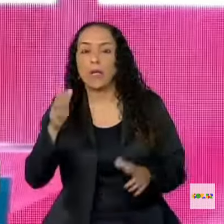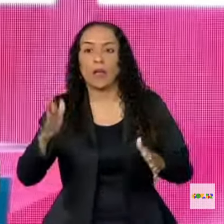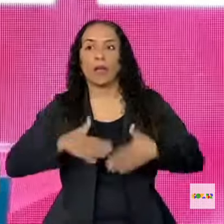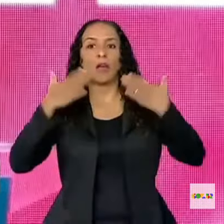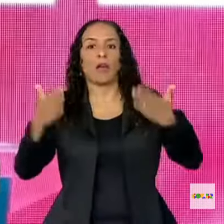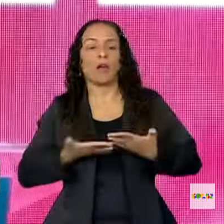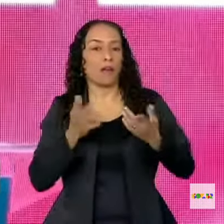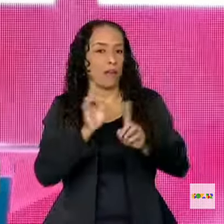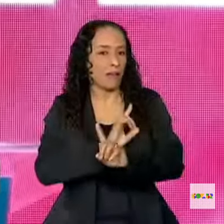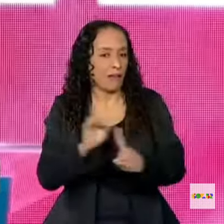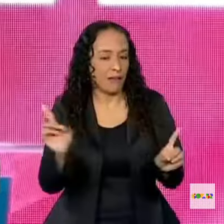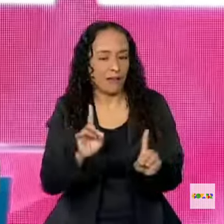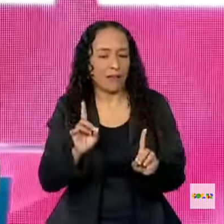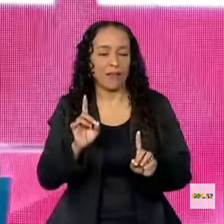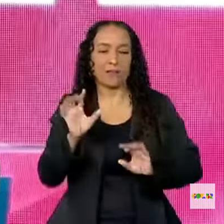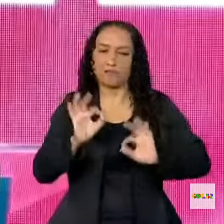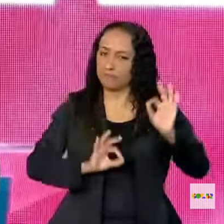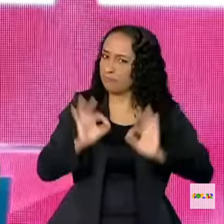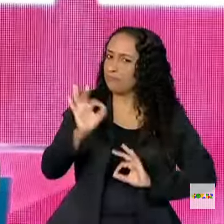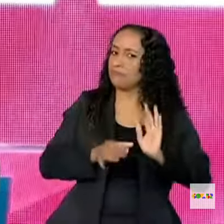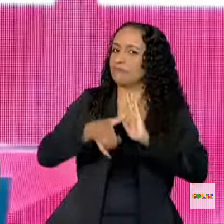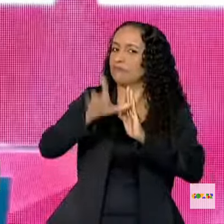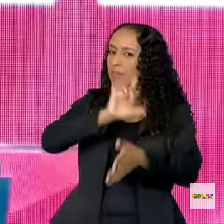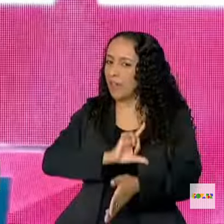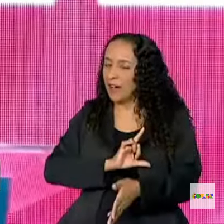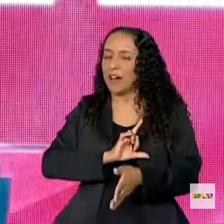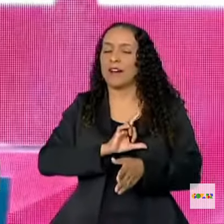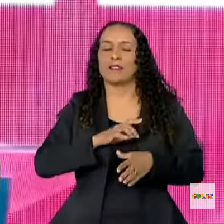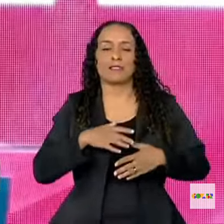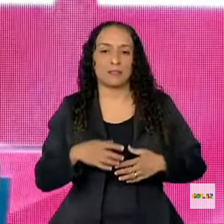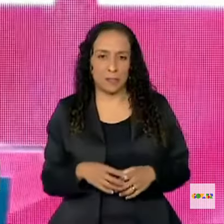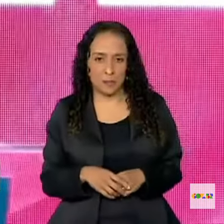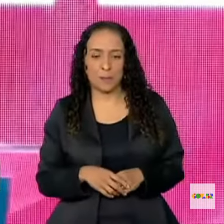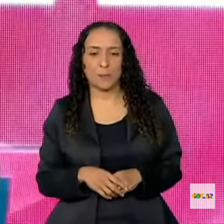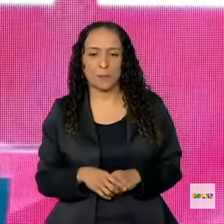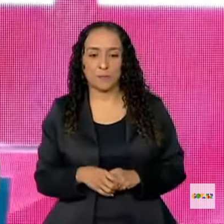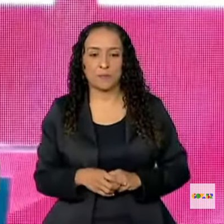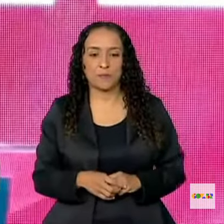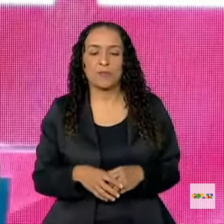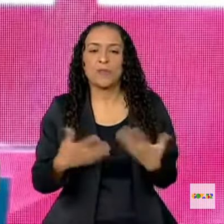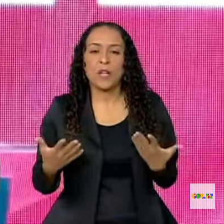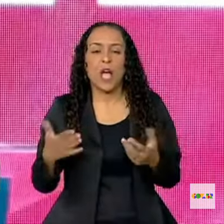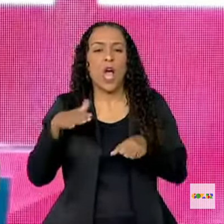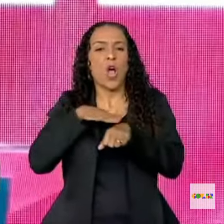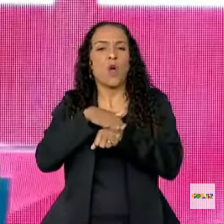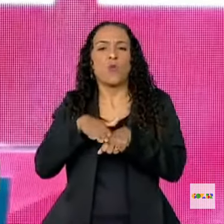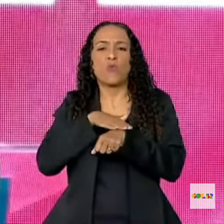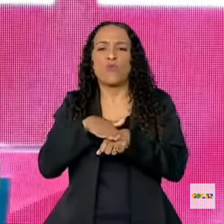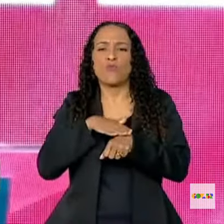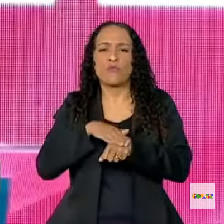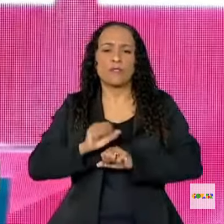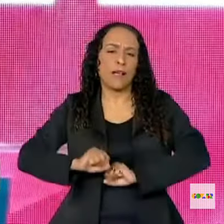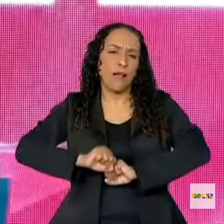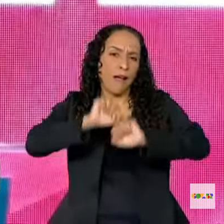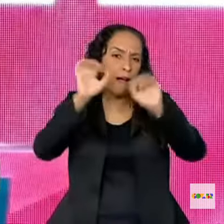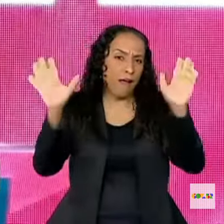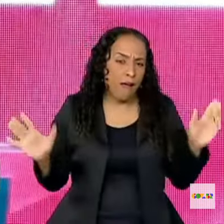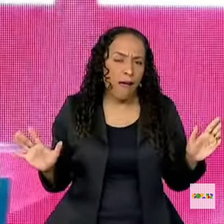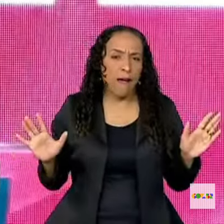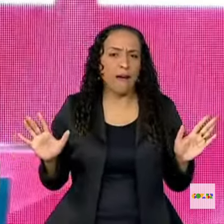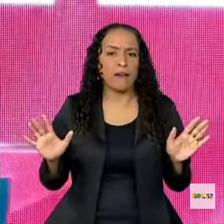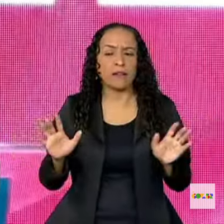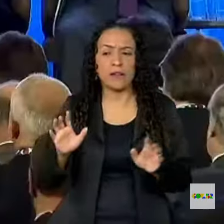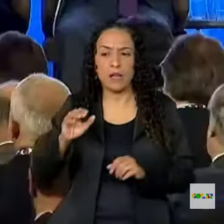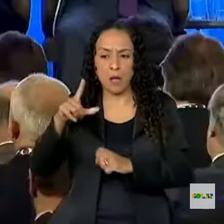surpresa com medidas feitas nas caladas da noite uma conversa muito Franca com empresários